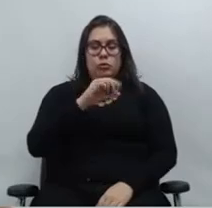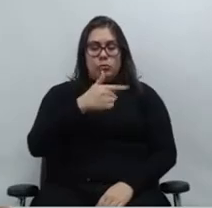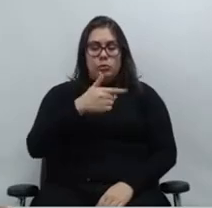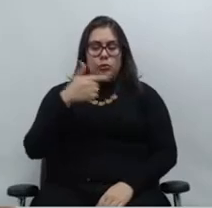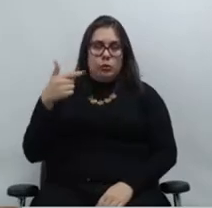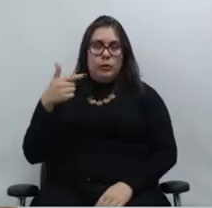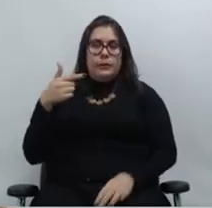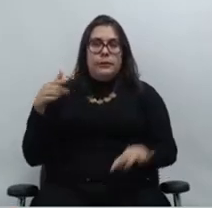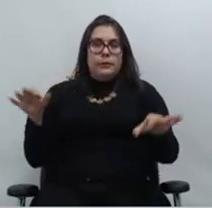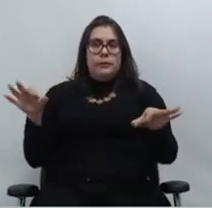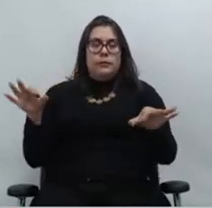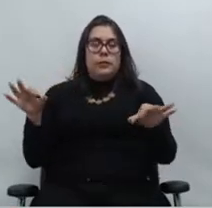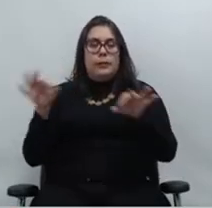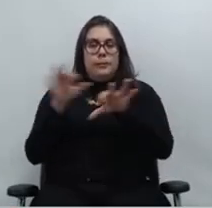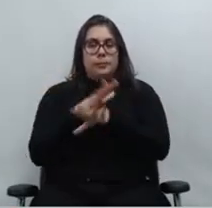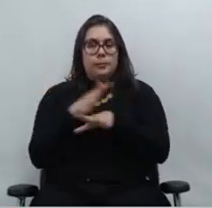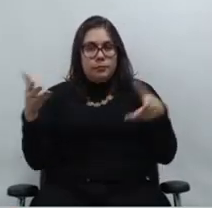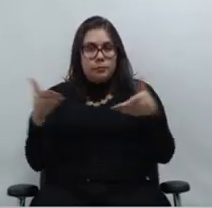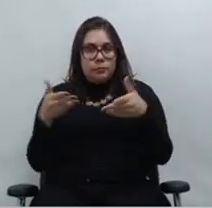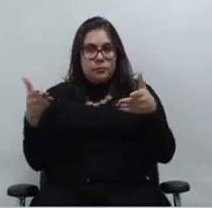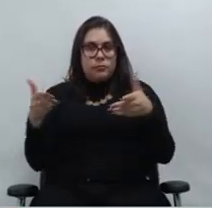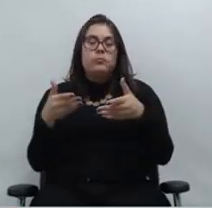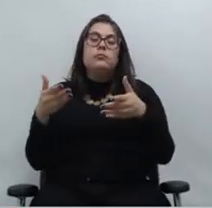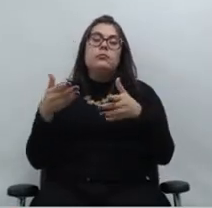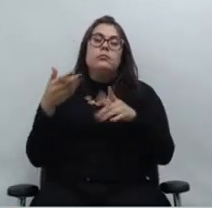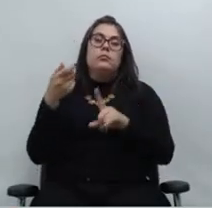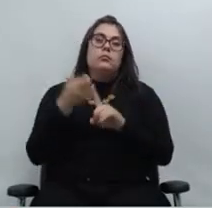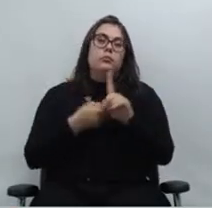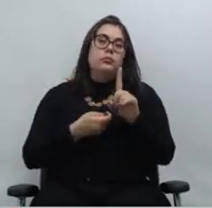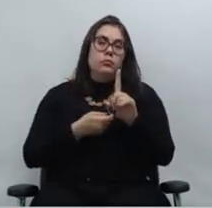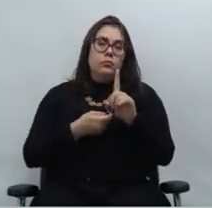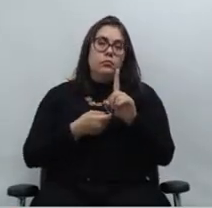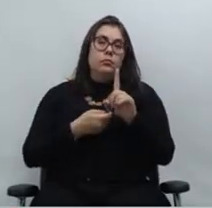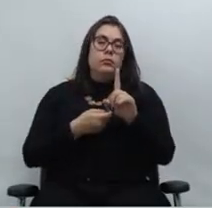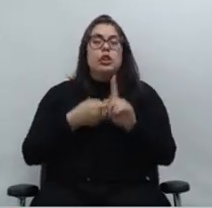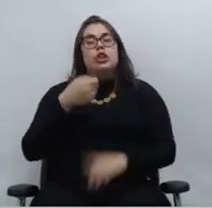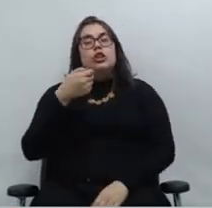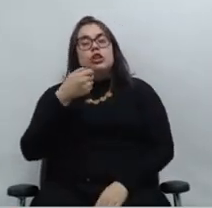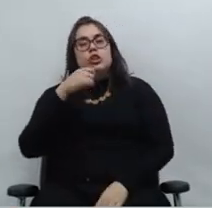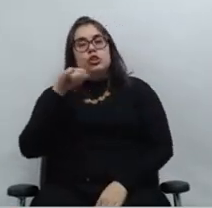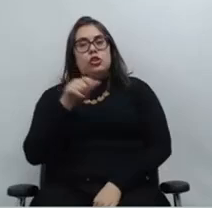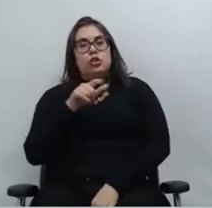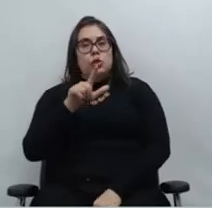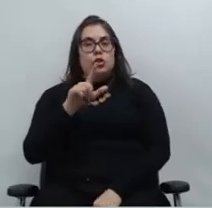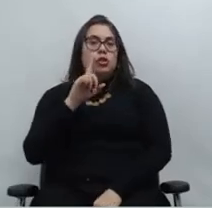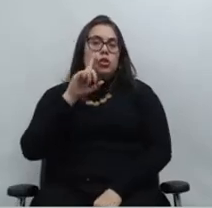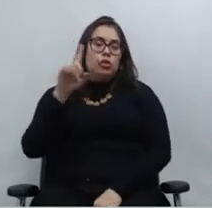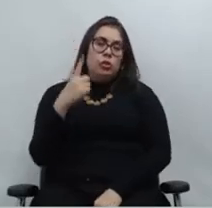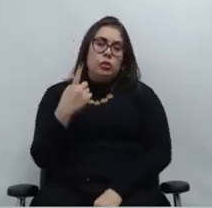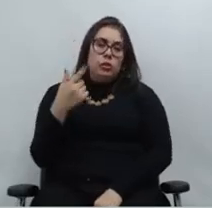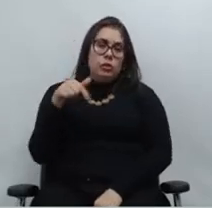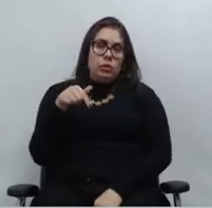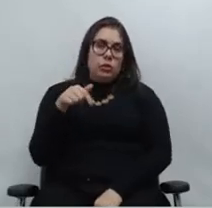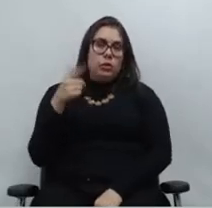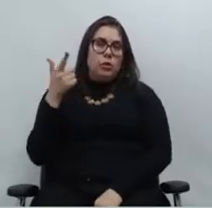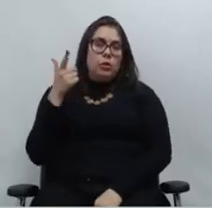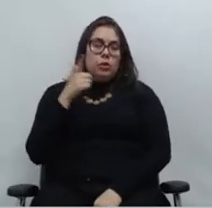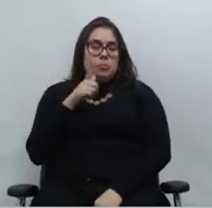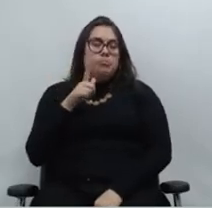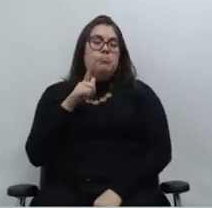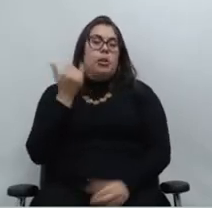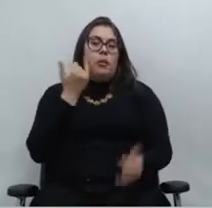julho de 2024, mas eu finalizei até o dia 17 de julho, que era a última data disponível que eu tinha para levantar. Então,